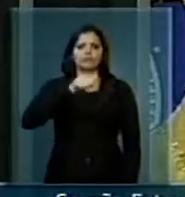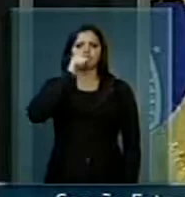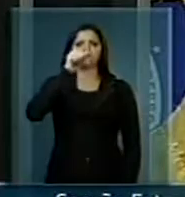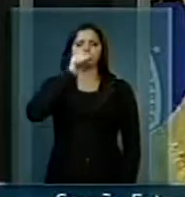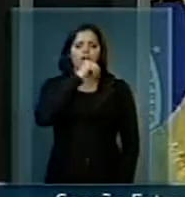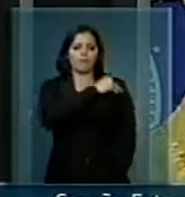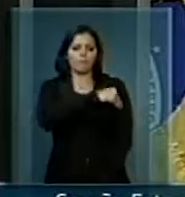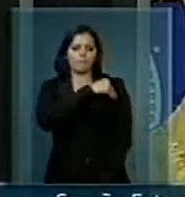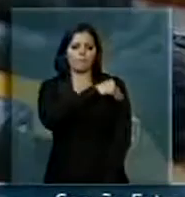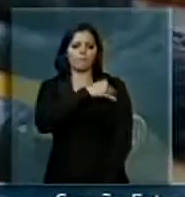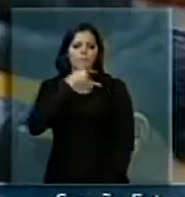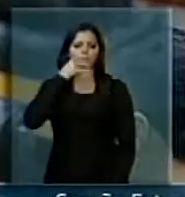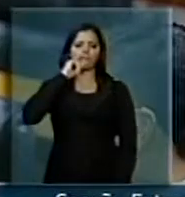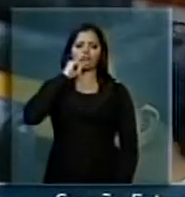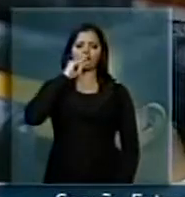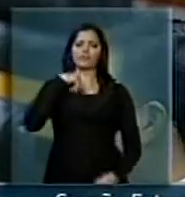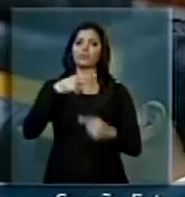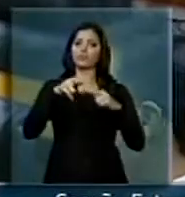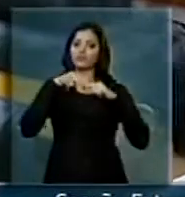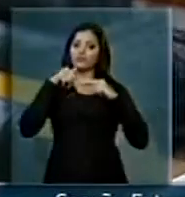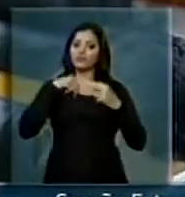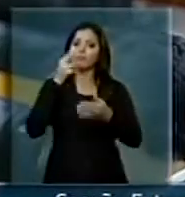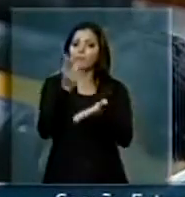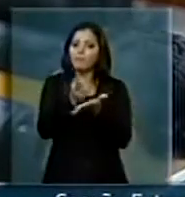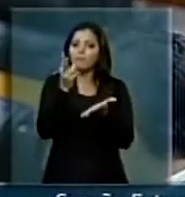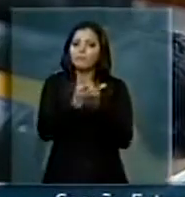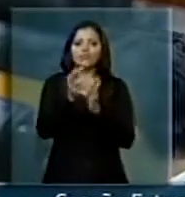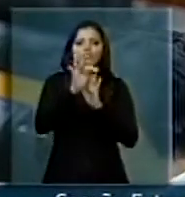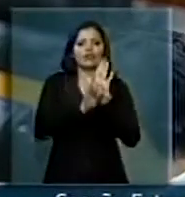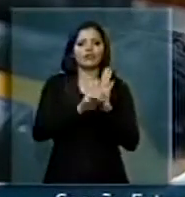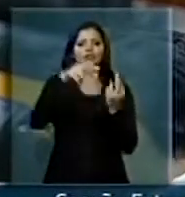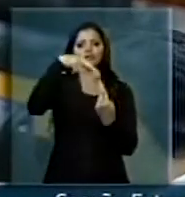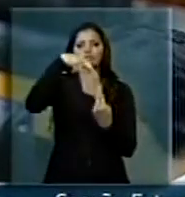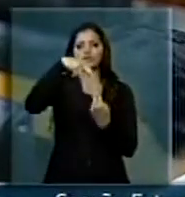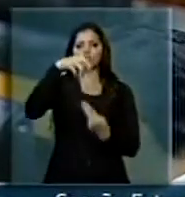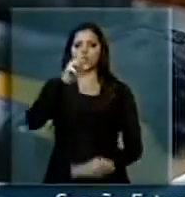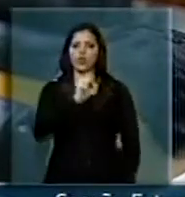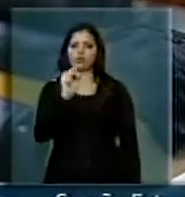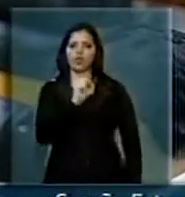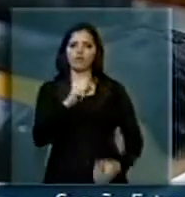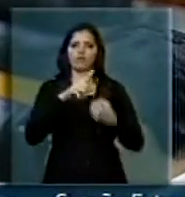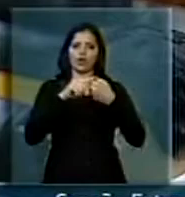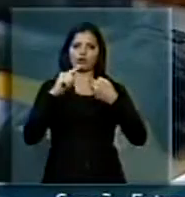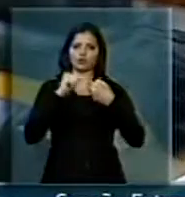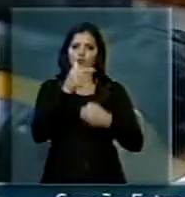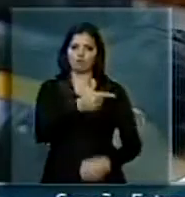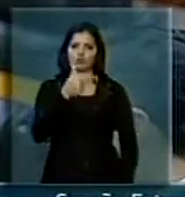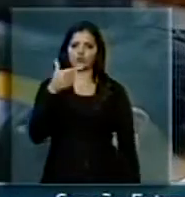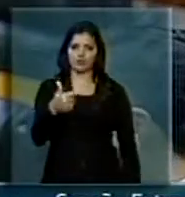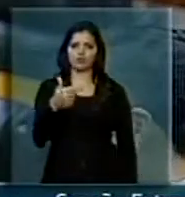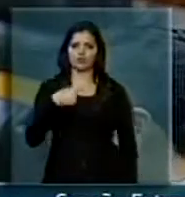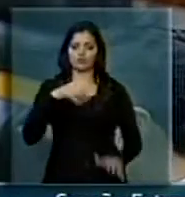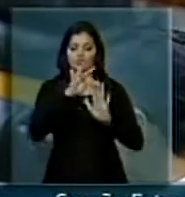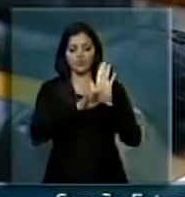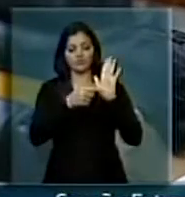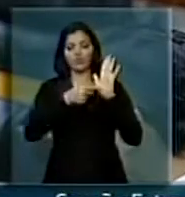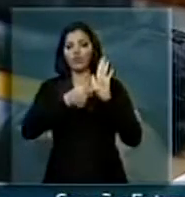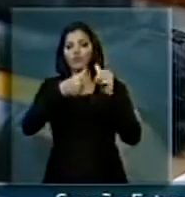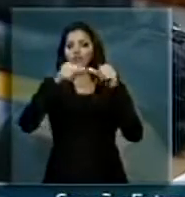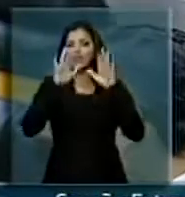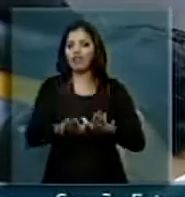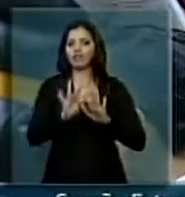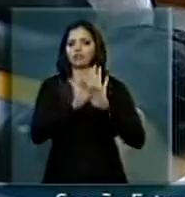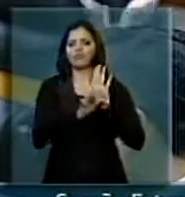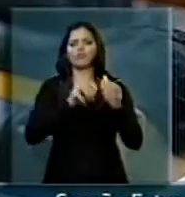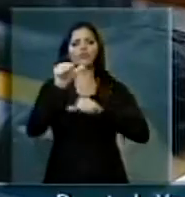Portanto, eu entendo fundamental a manutenção do inciso 8º do artigo 22 dessa proposta. Seria